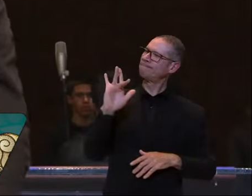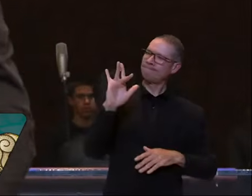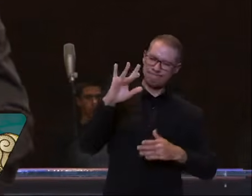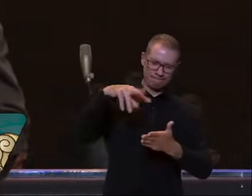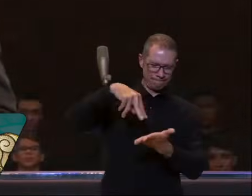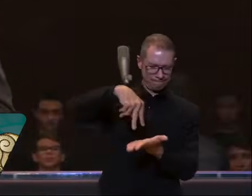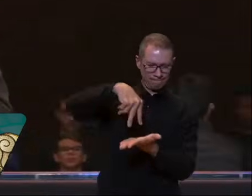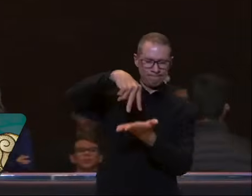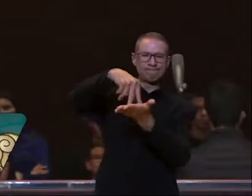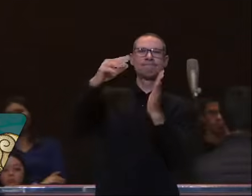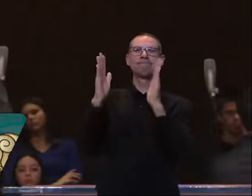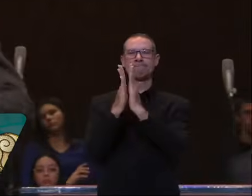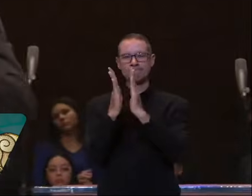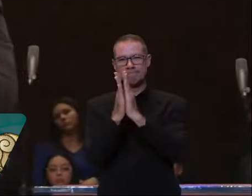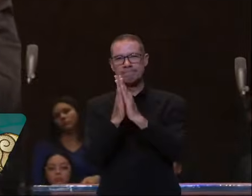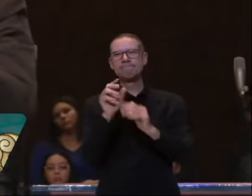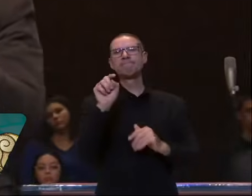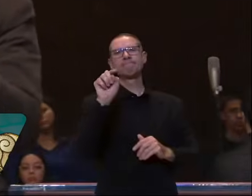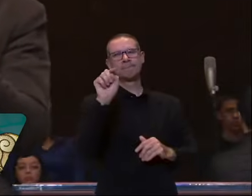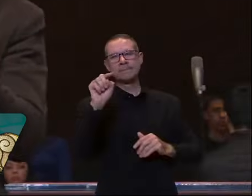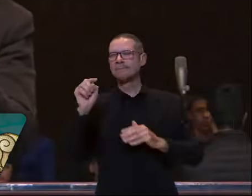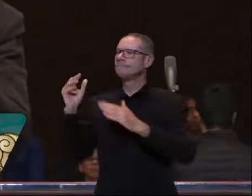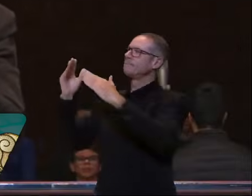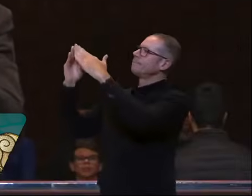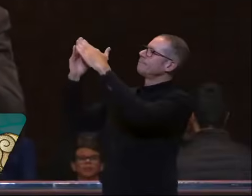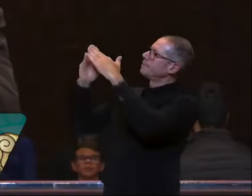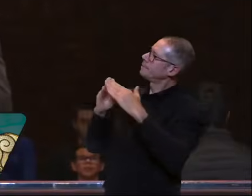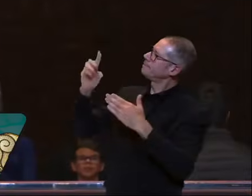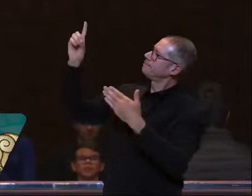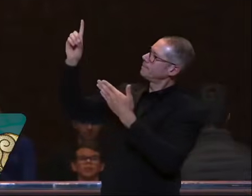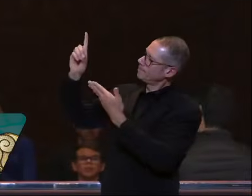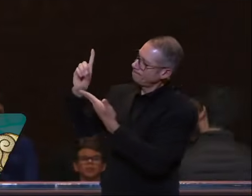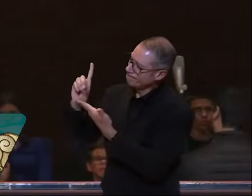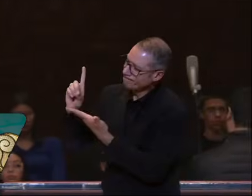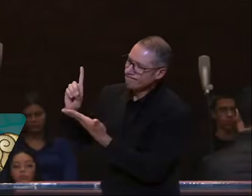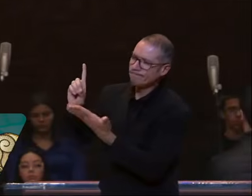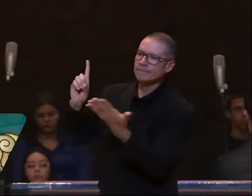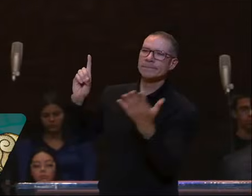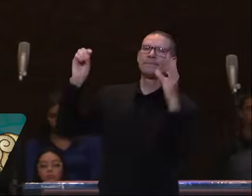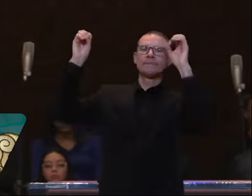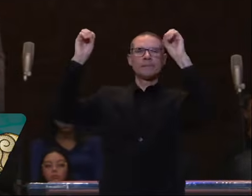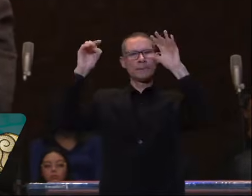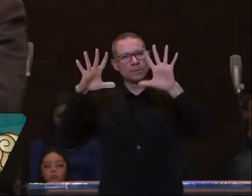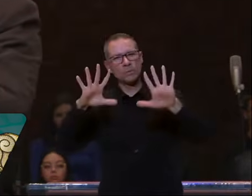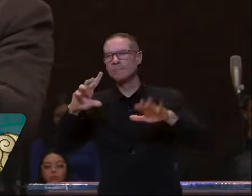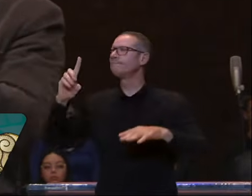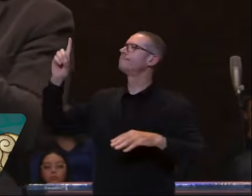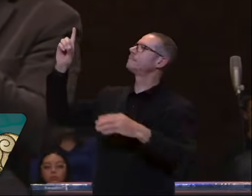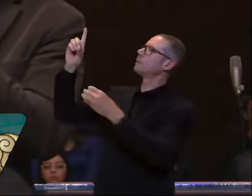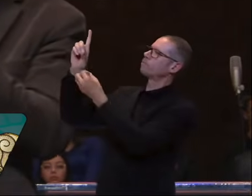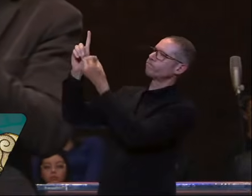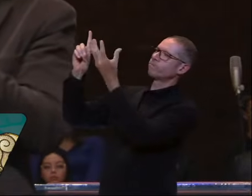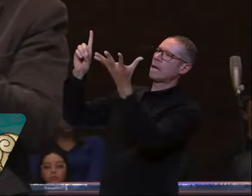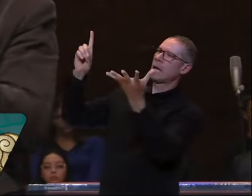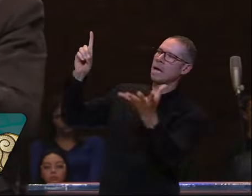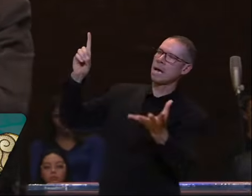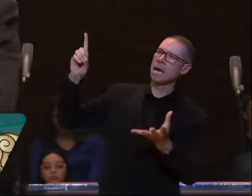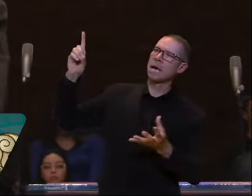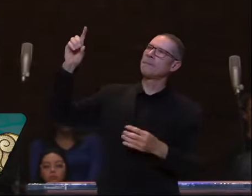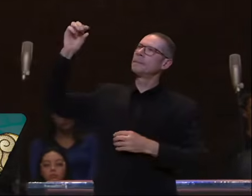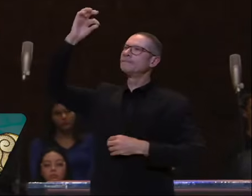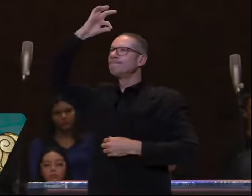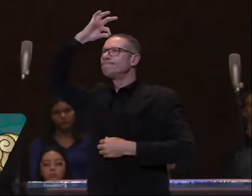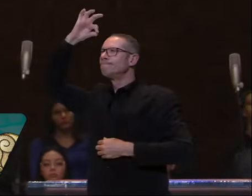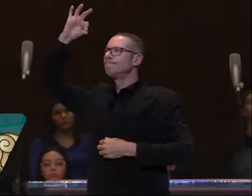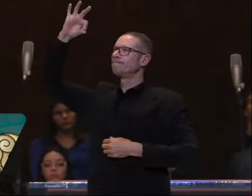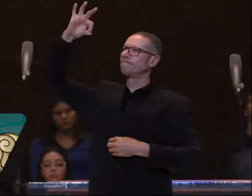teu lugar. Eu quero orar agora por você e pedir que Deus te visite, que Deus te abençoe, que Deus derrame do Espírito